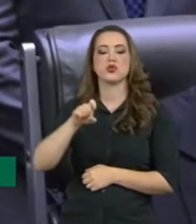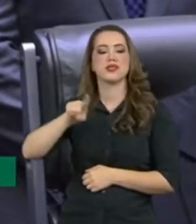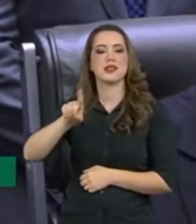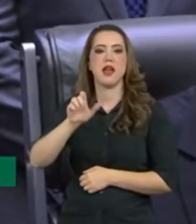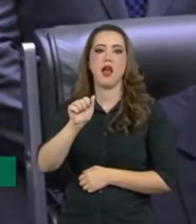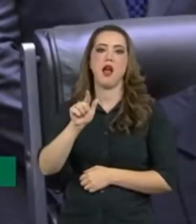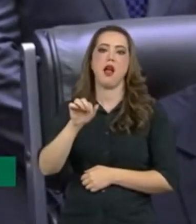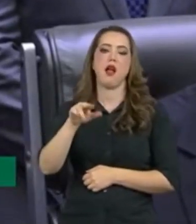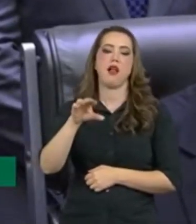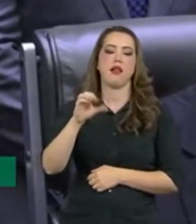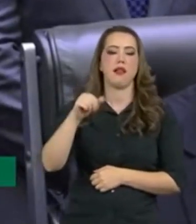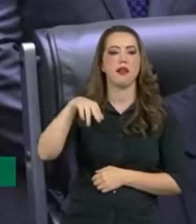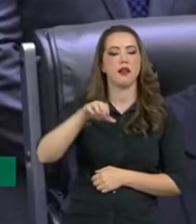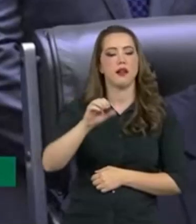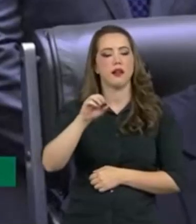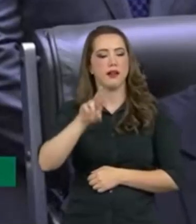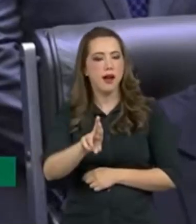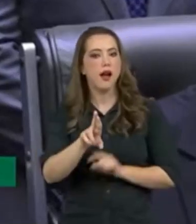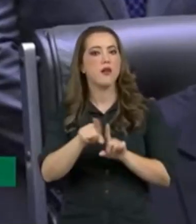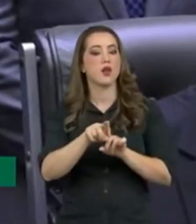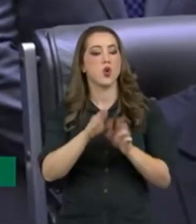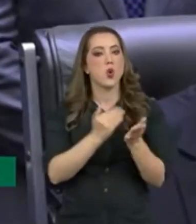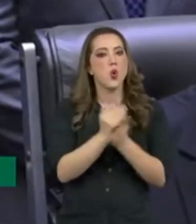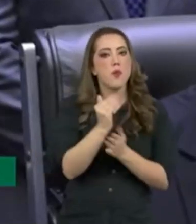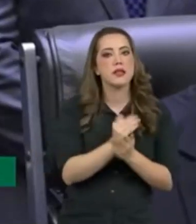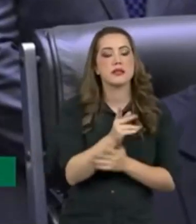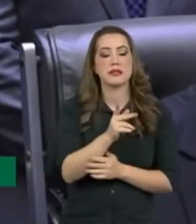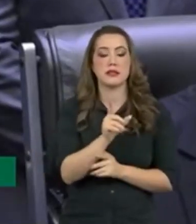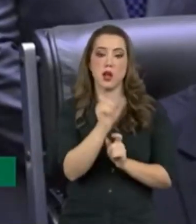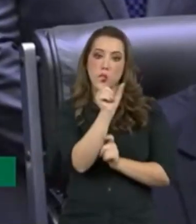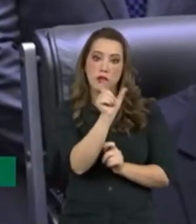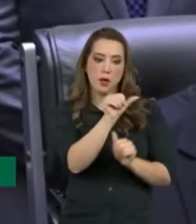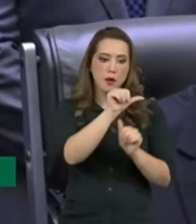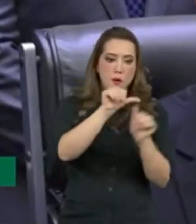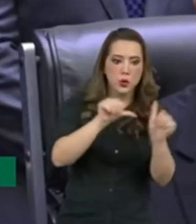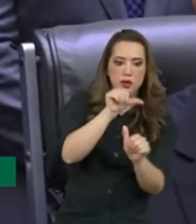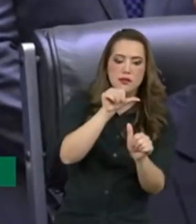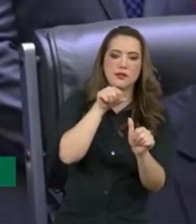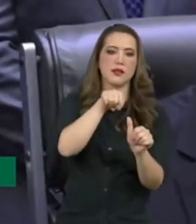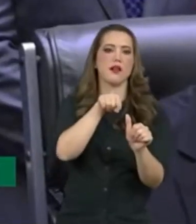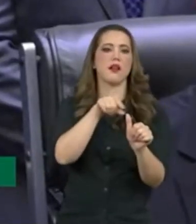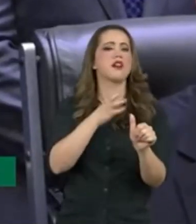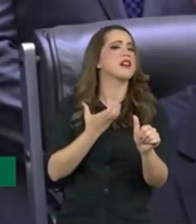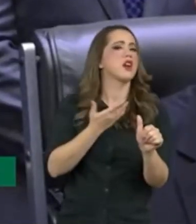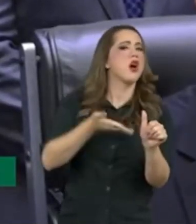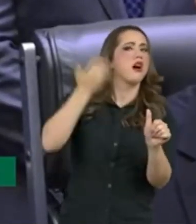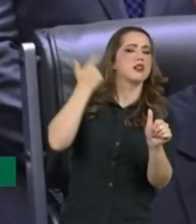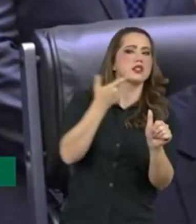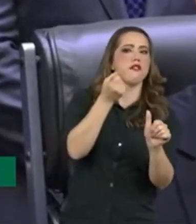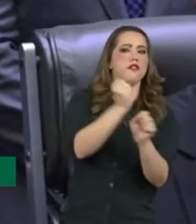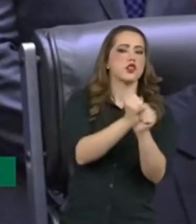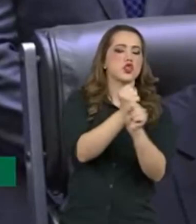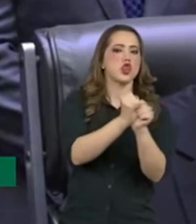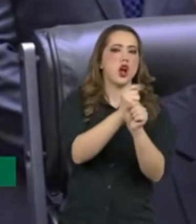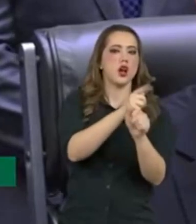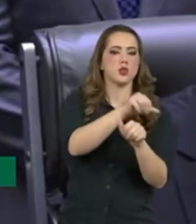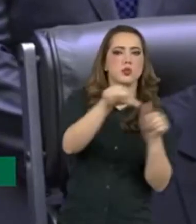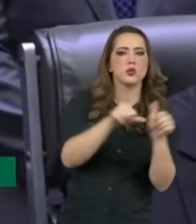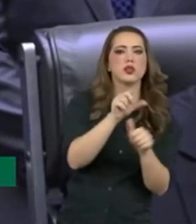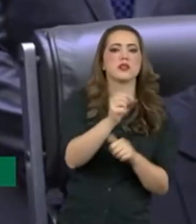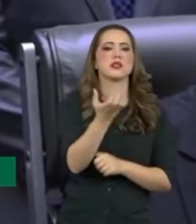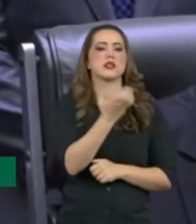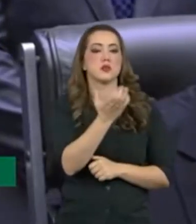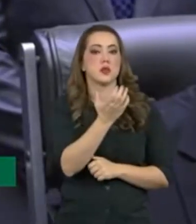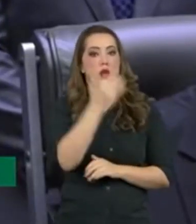com a palavra mudança. A mudança que pretendíamos era simplesmente concretizar os preceitos